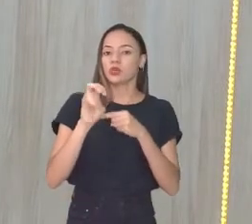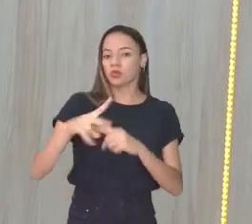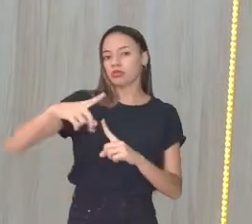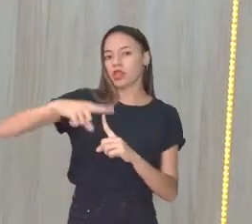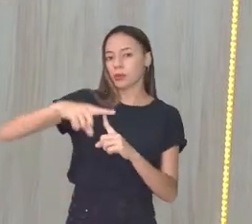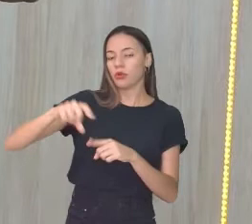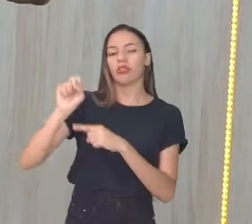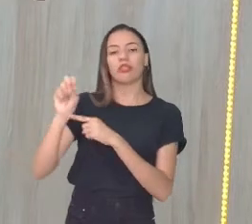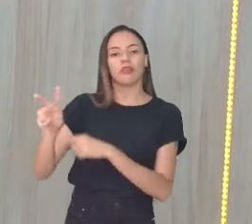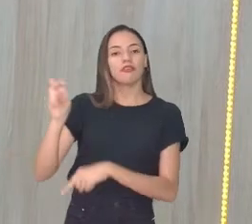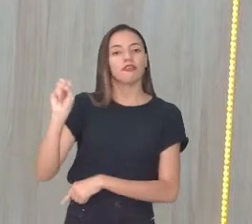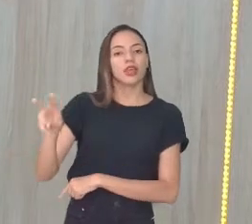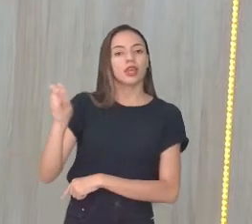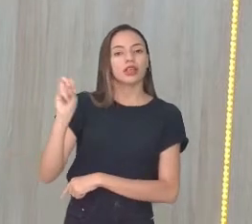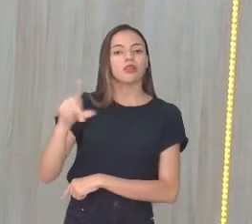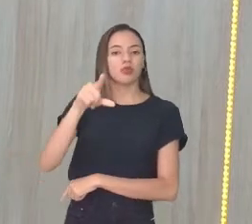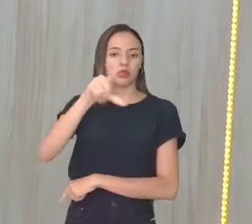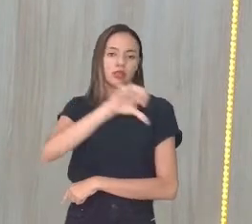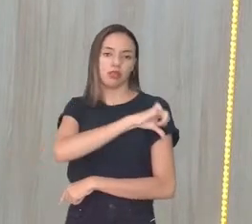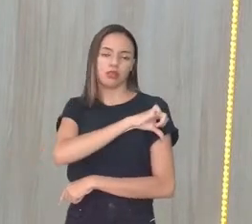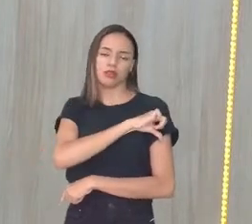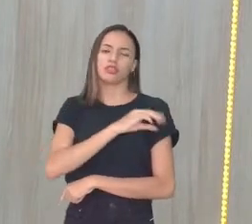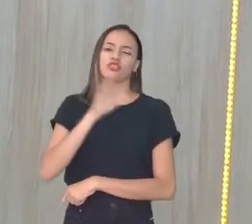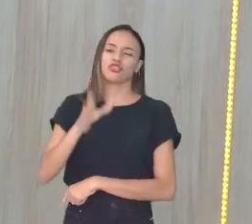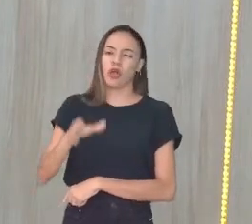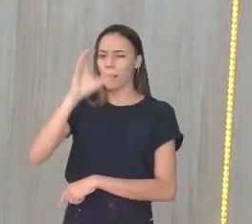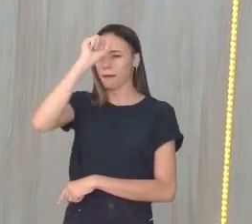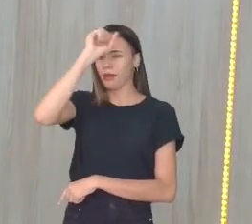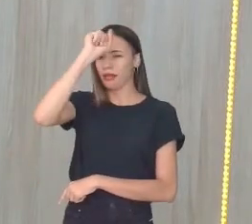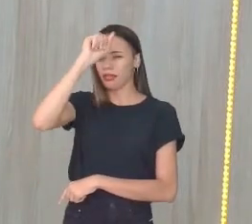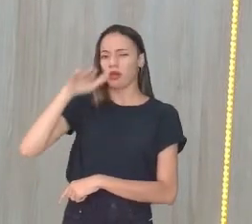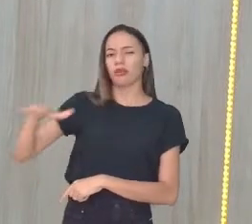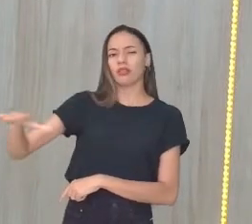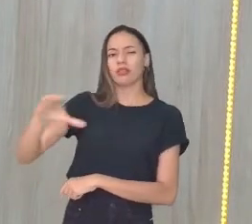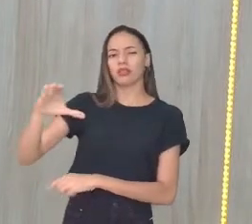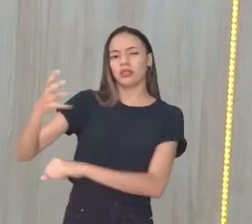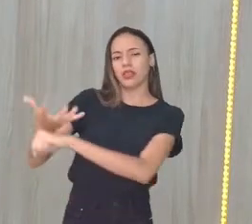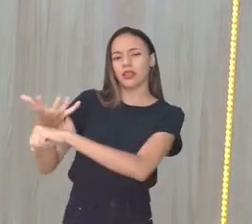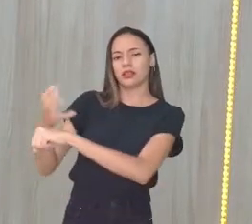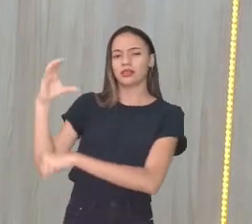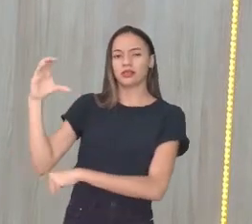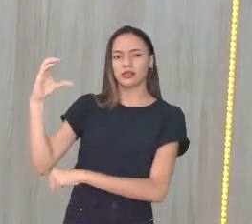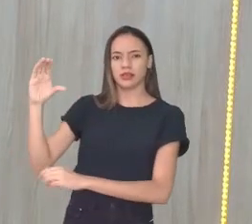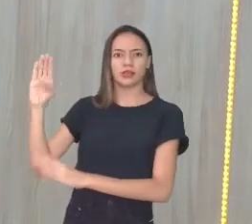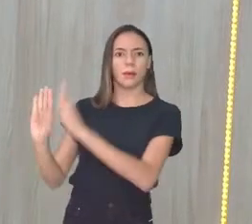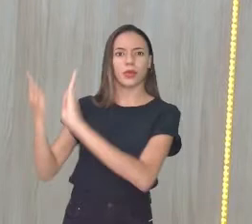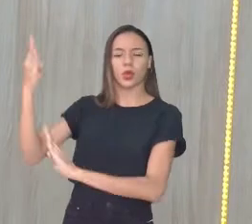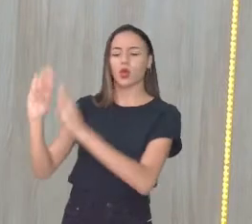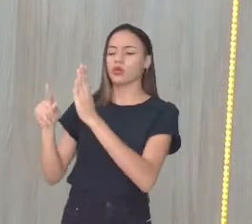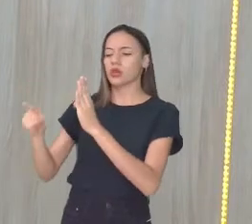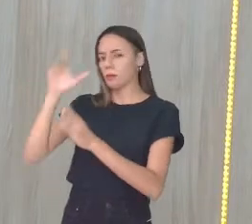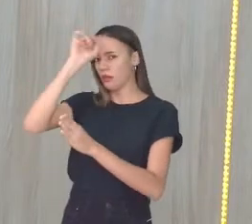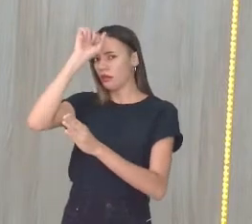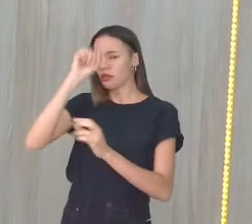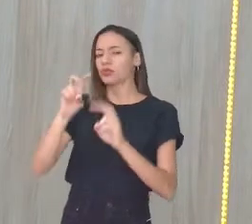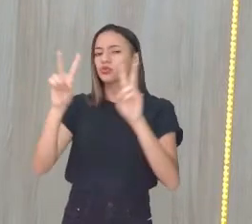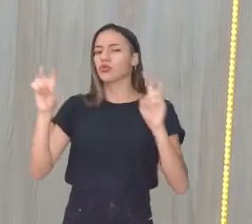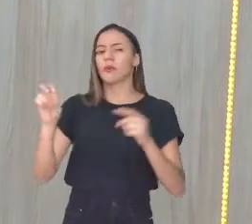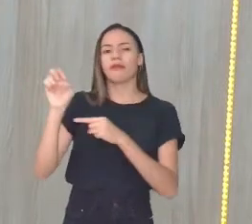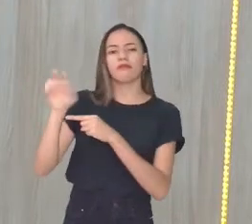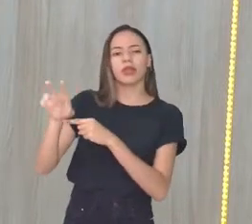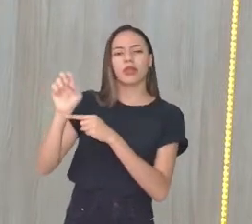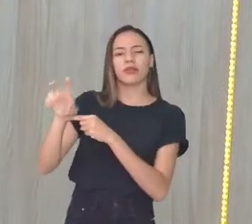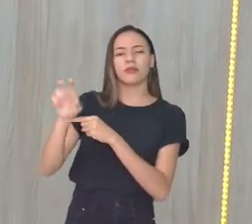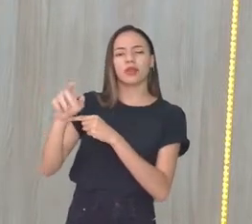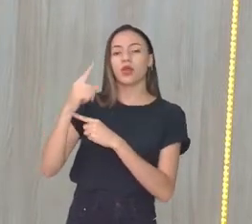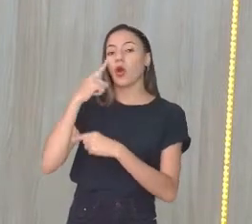vírus. Né, você já está no 9º ano, deve ter visto alguma coisa em ciências, né, que é a parte de biologia, a questão de vírus.